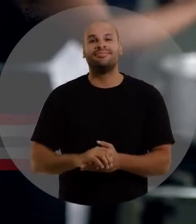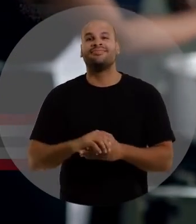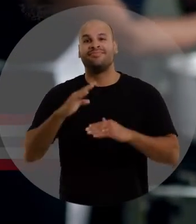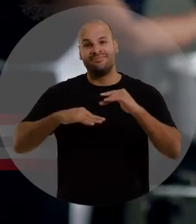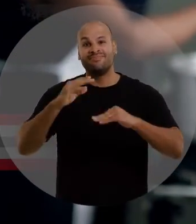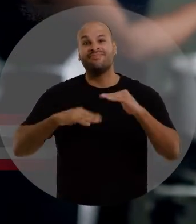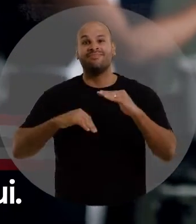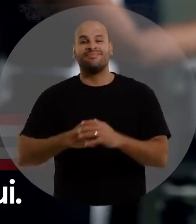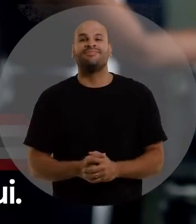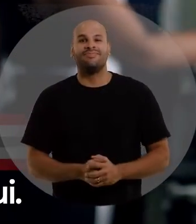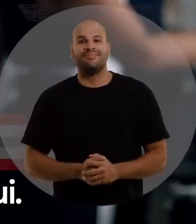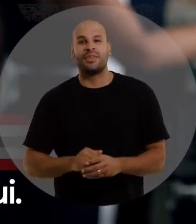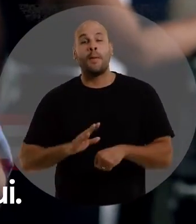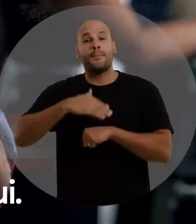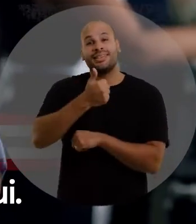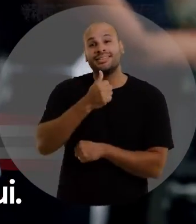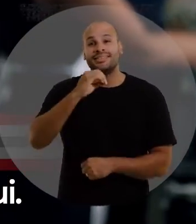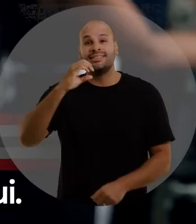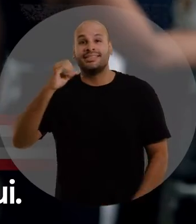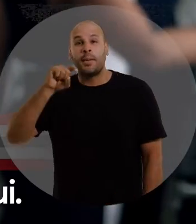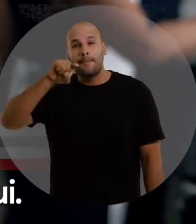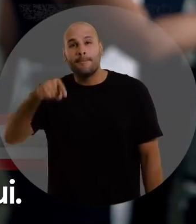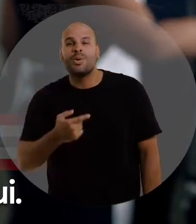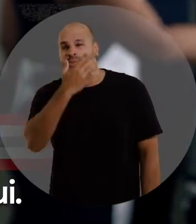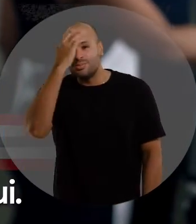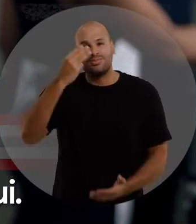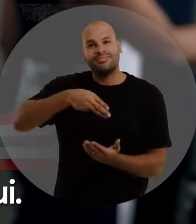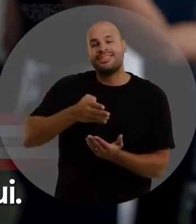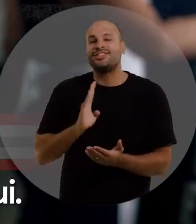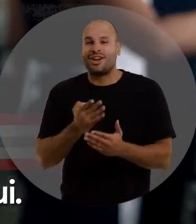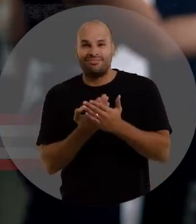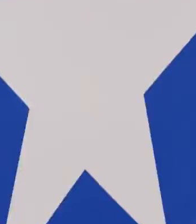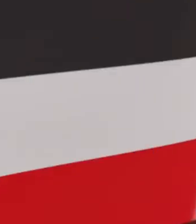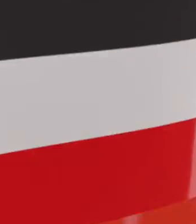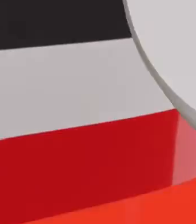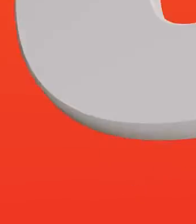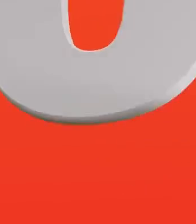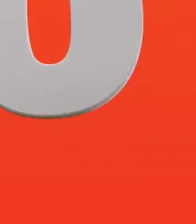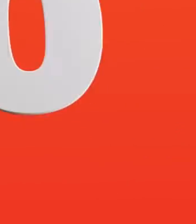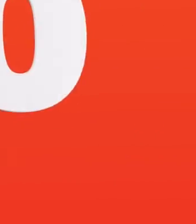profissionalizantes. Mais de 100 mil maranhenses já passaram por aqui.